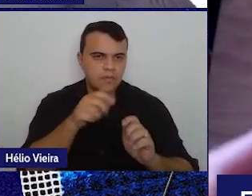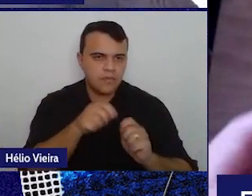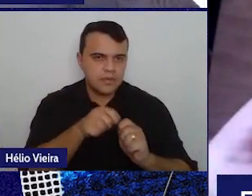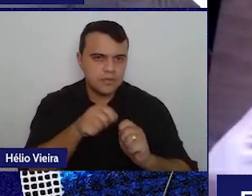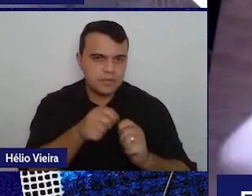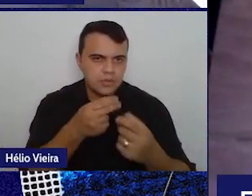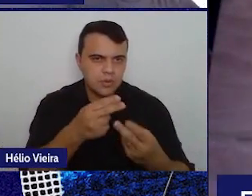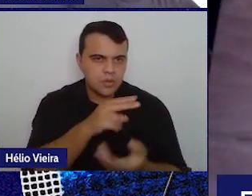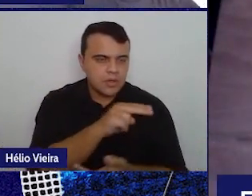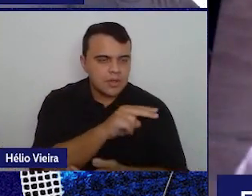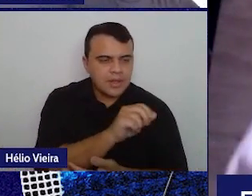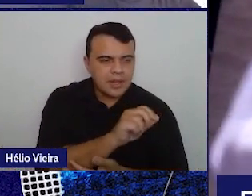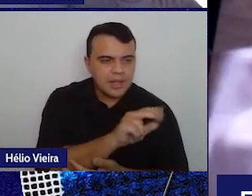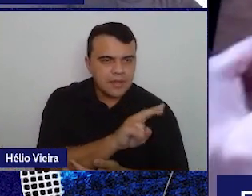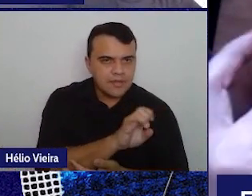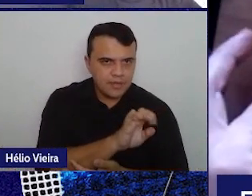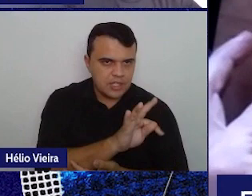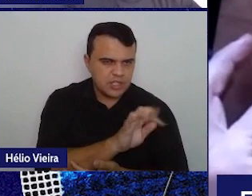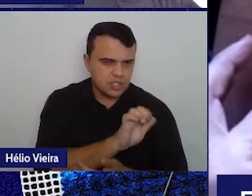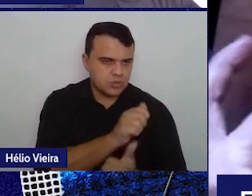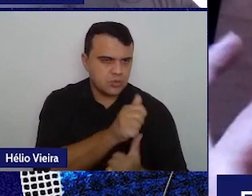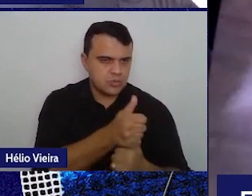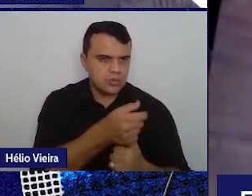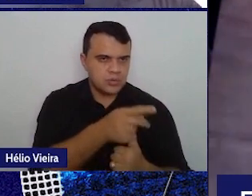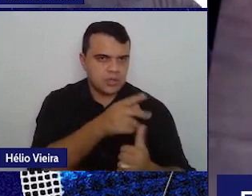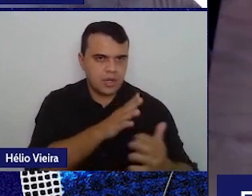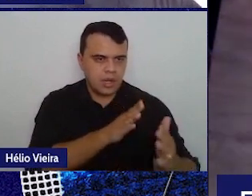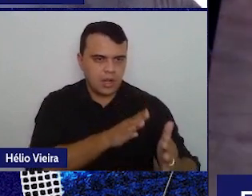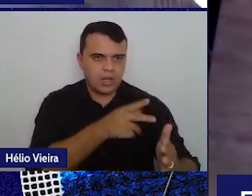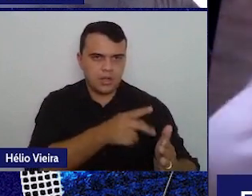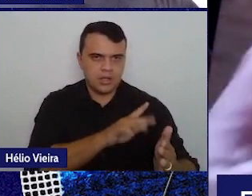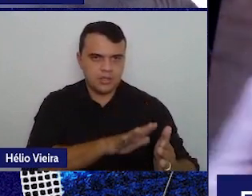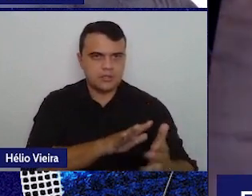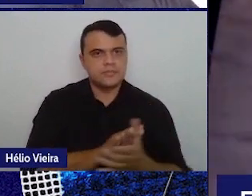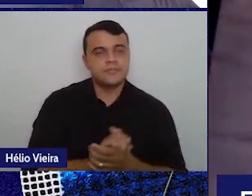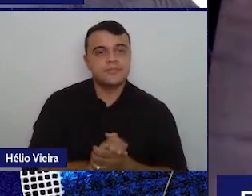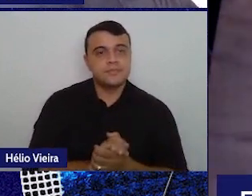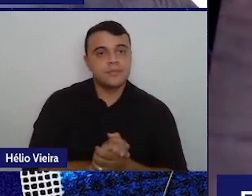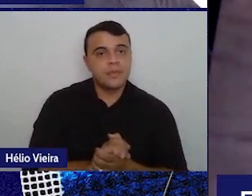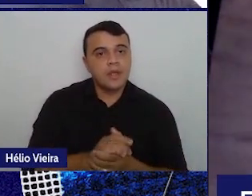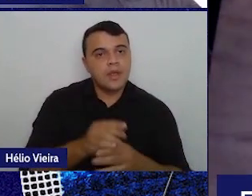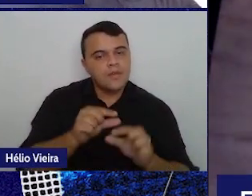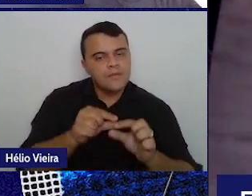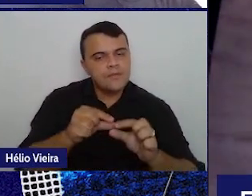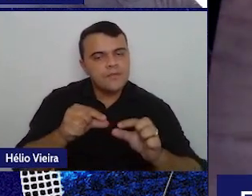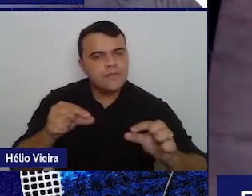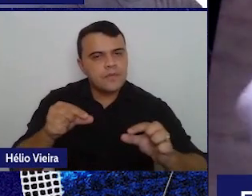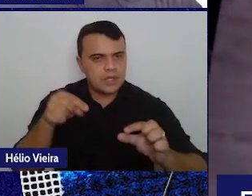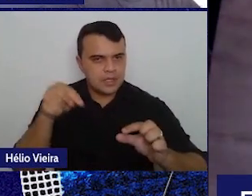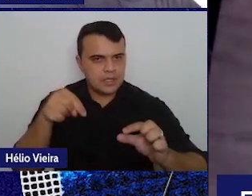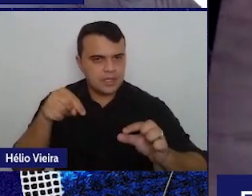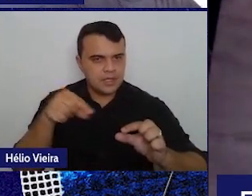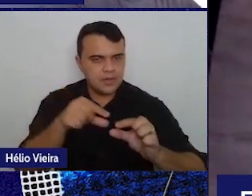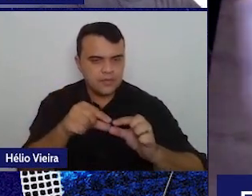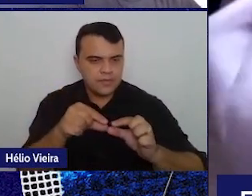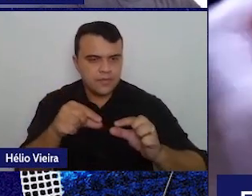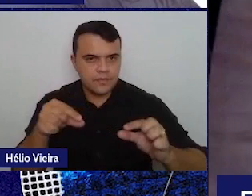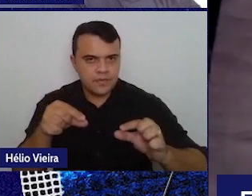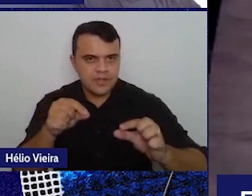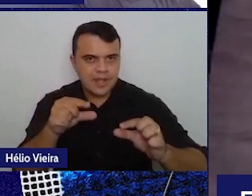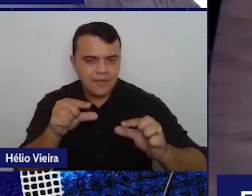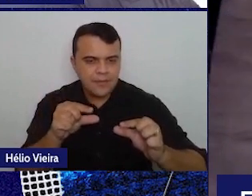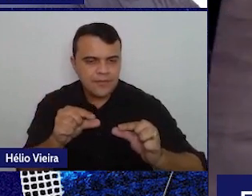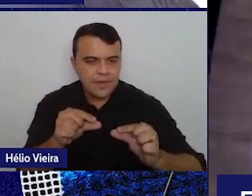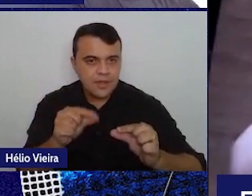de navete, que eu vou deixar de lado, e uma fita. Eu vou pegar a fita mais fina